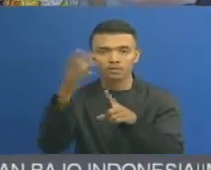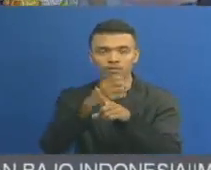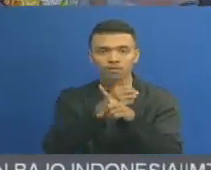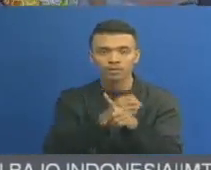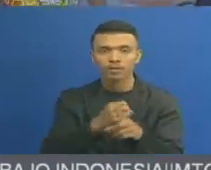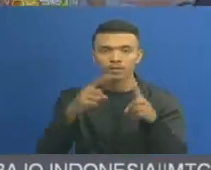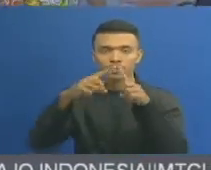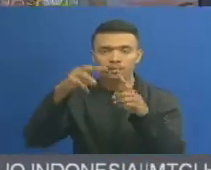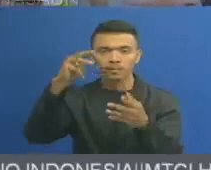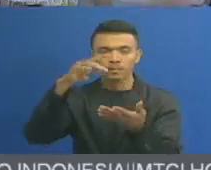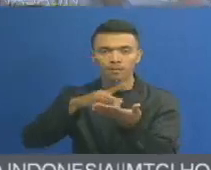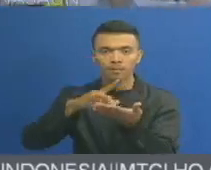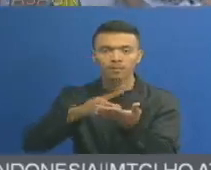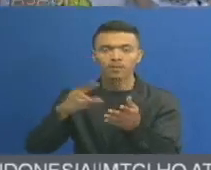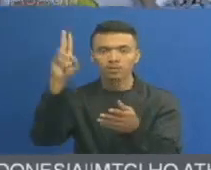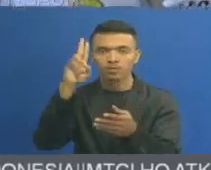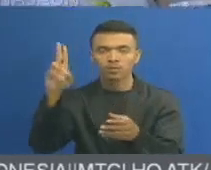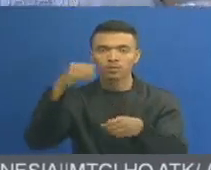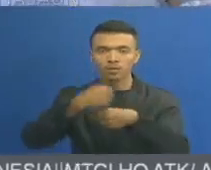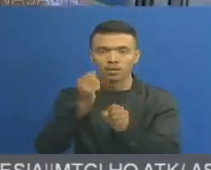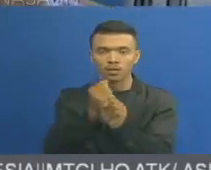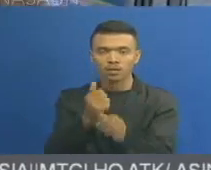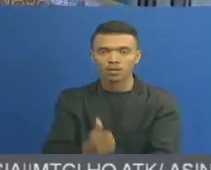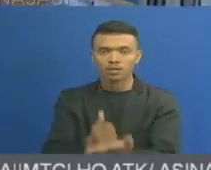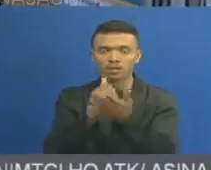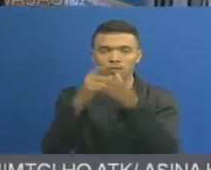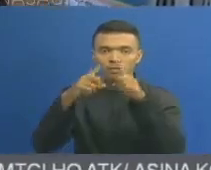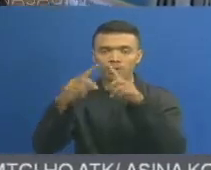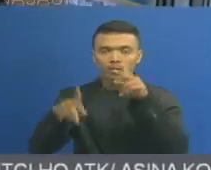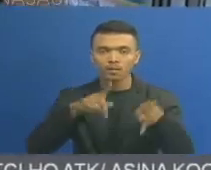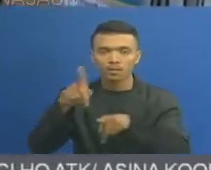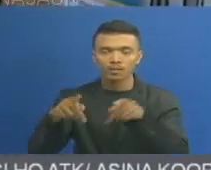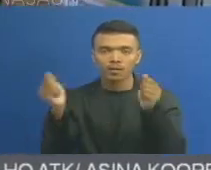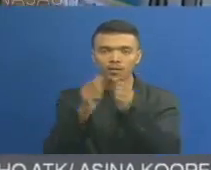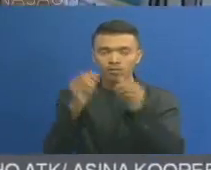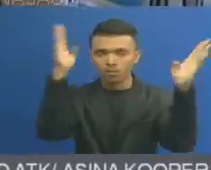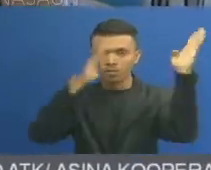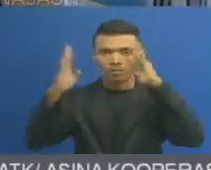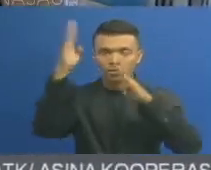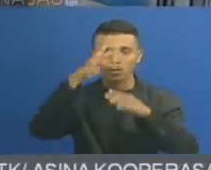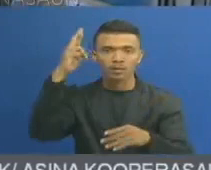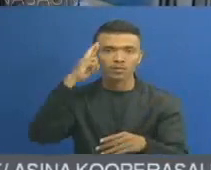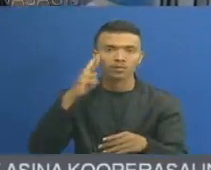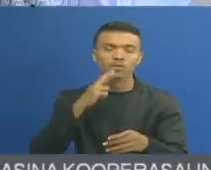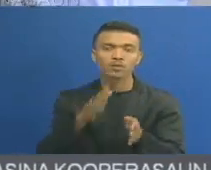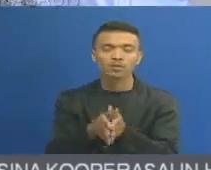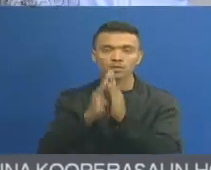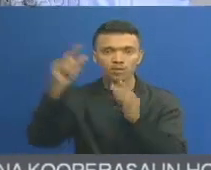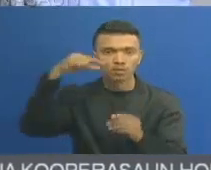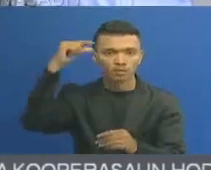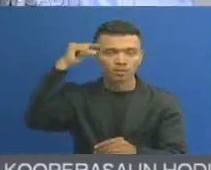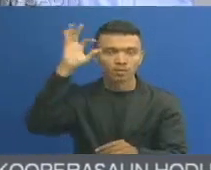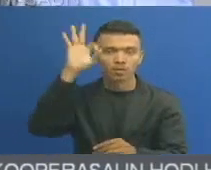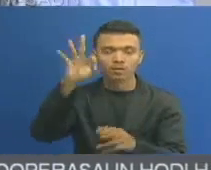reagentes para médico atu utiliza halo tratamento para paciente. O problema, né? Ramuzorta, Russo, para a governação da CIA, tem